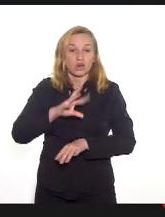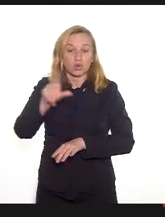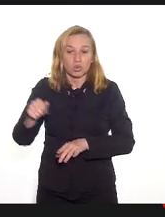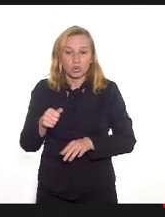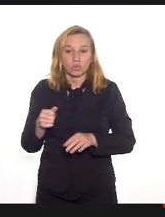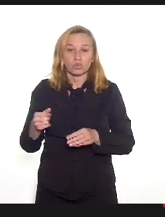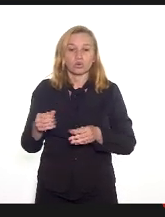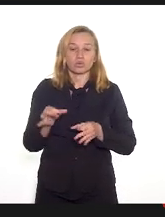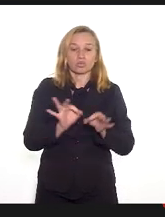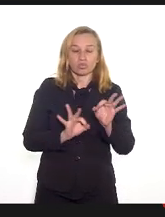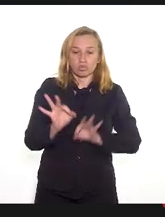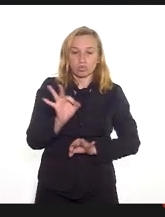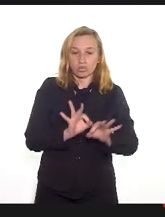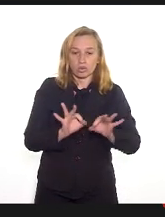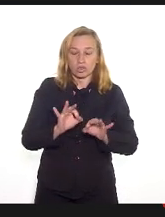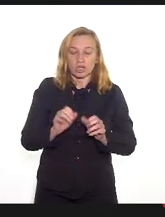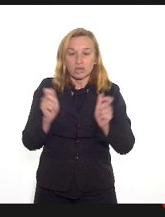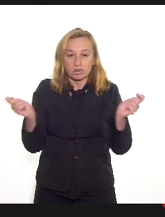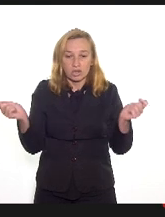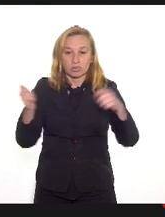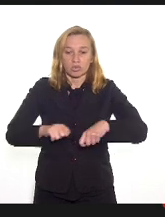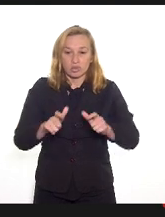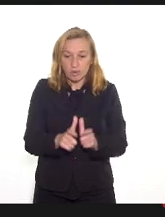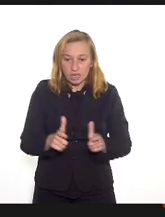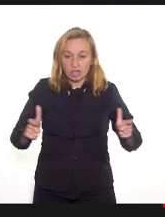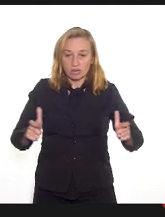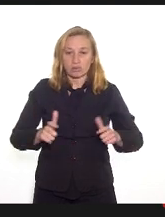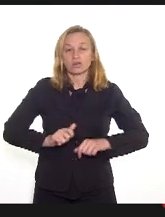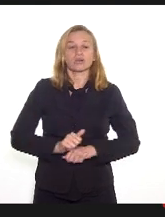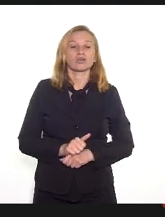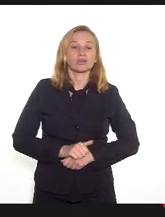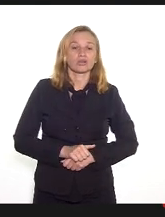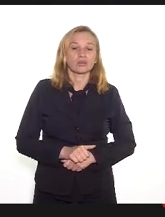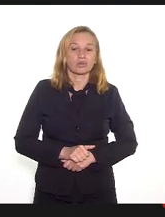de sinergia e de grandes possibilidades.